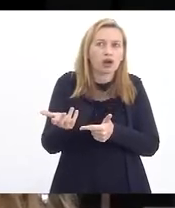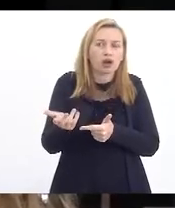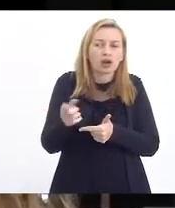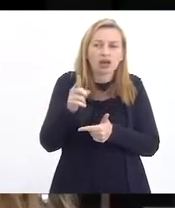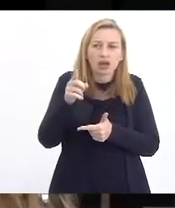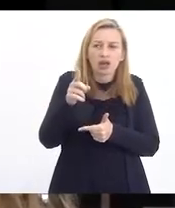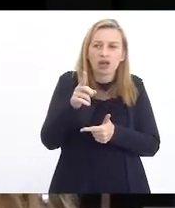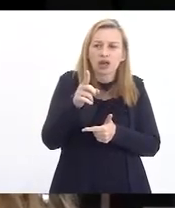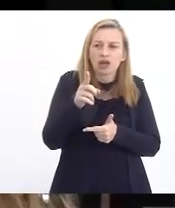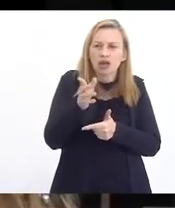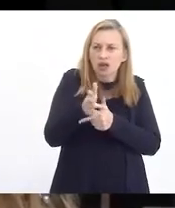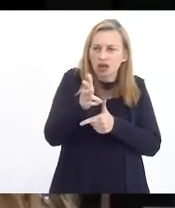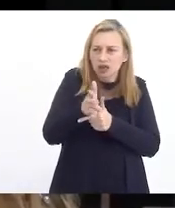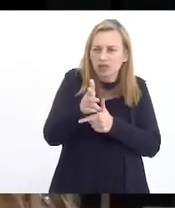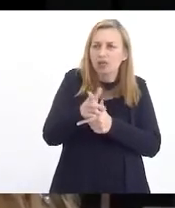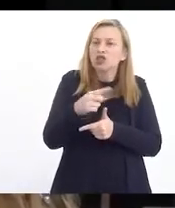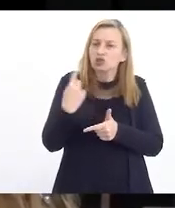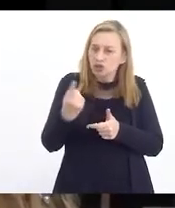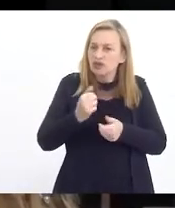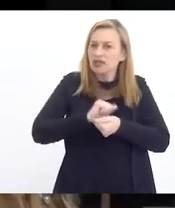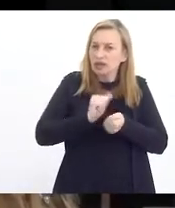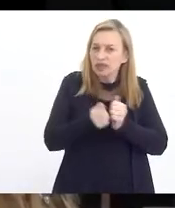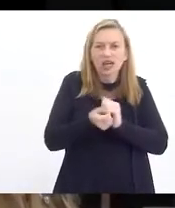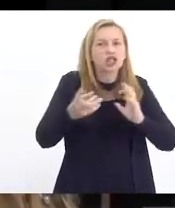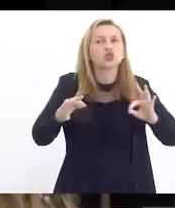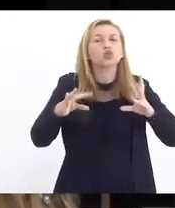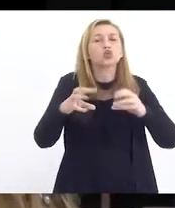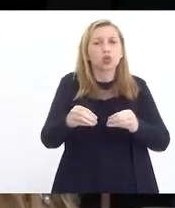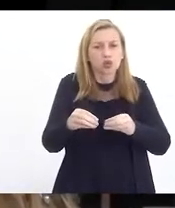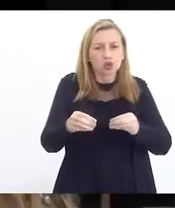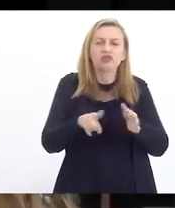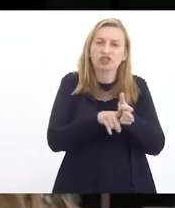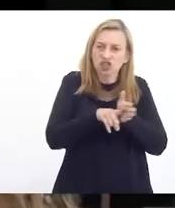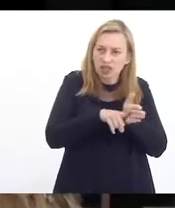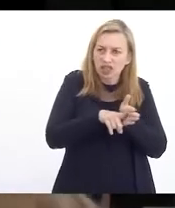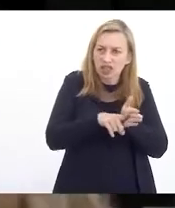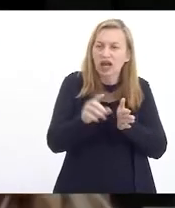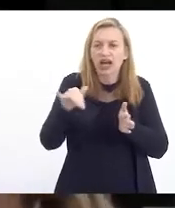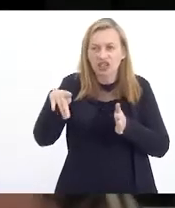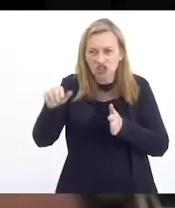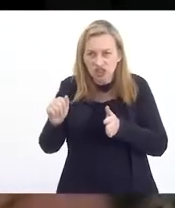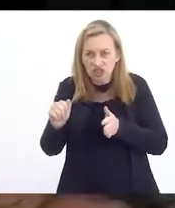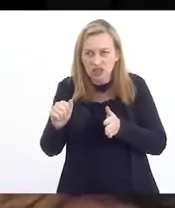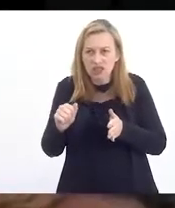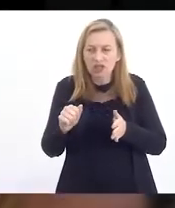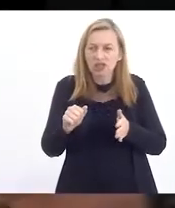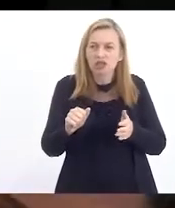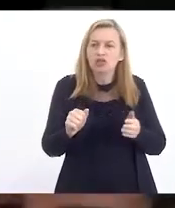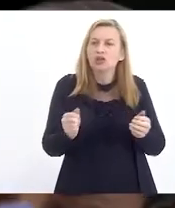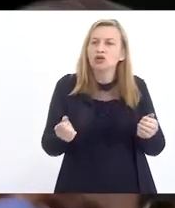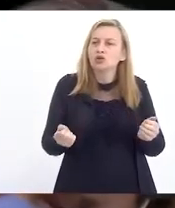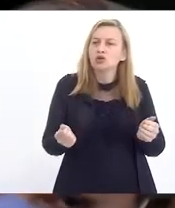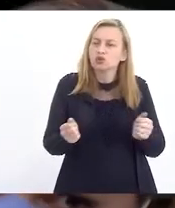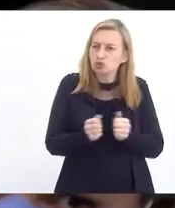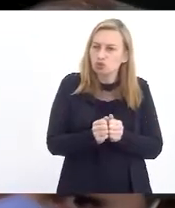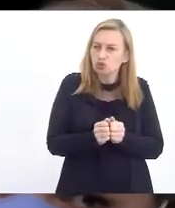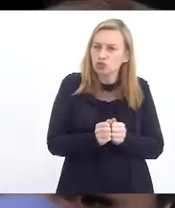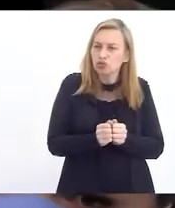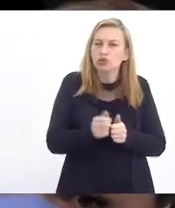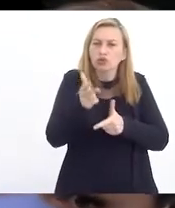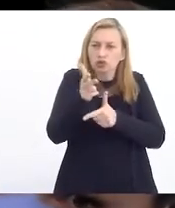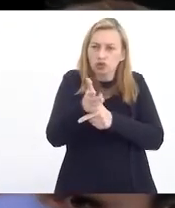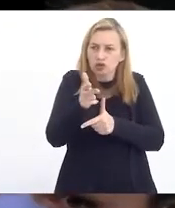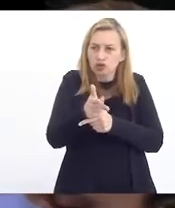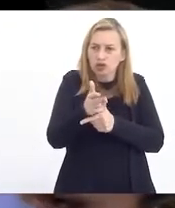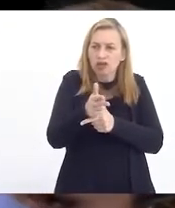aquelas body cam. A gente pretende adotar isso também. Toda fiscalização que a agência faça seja feita com a presença monitorada